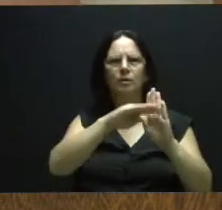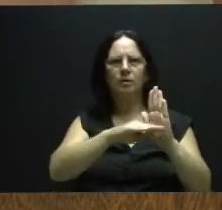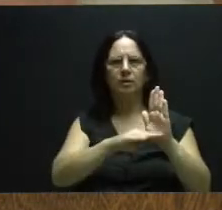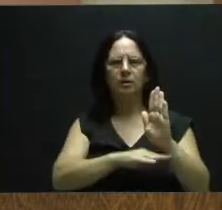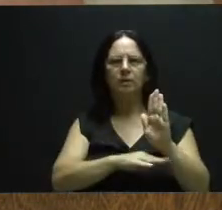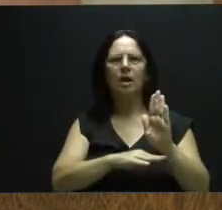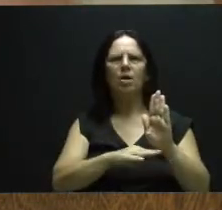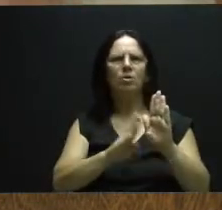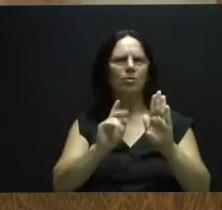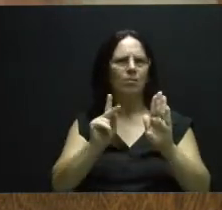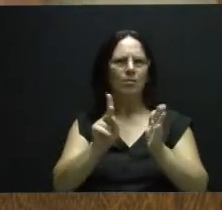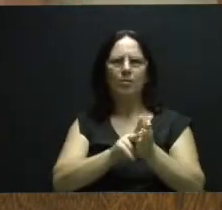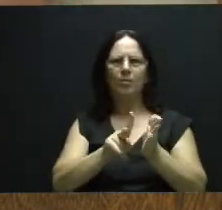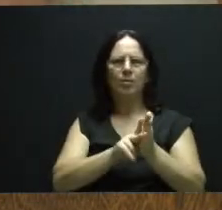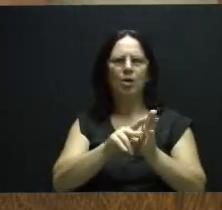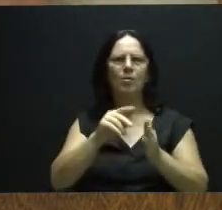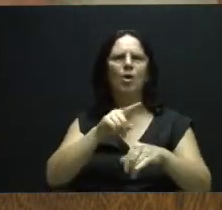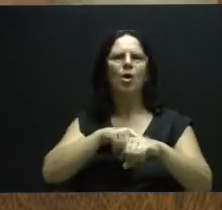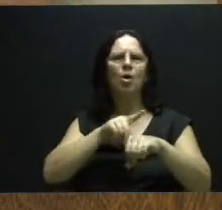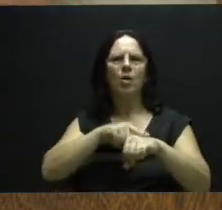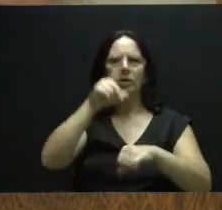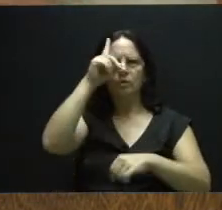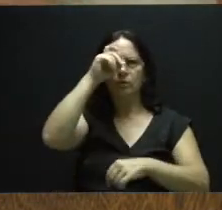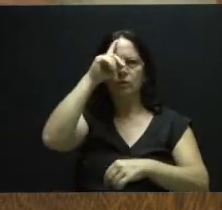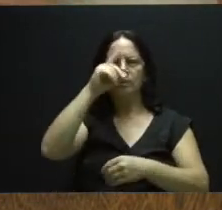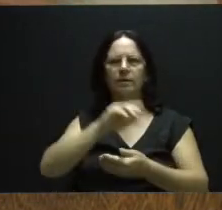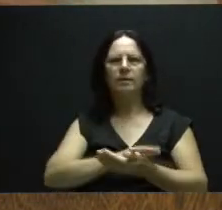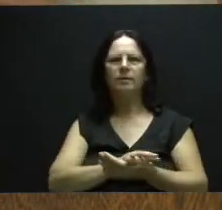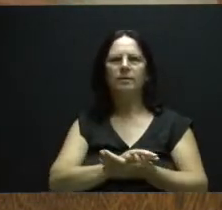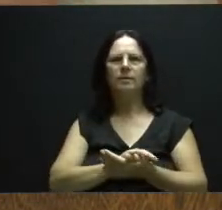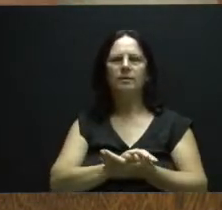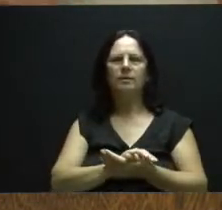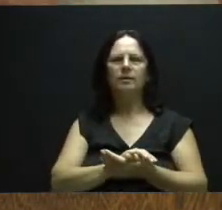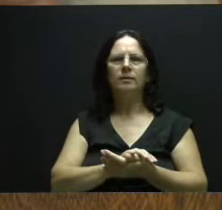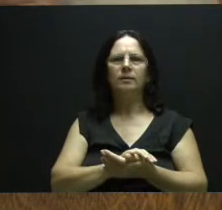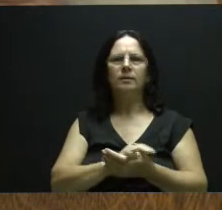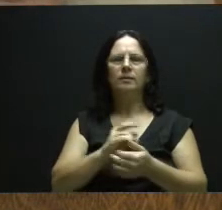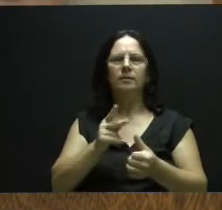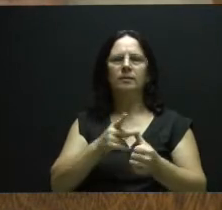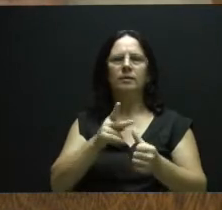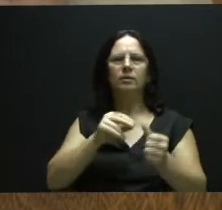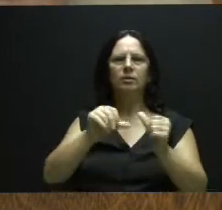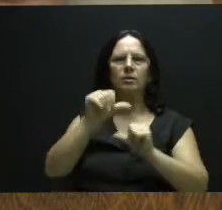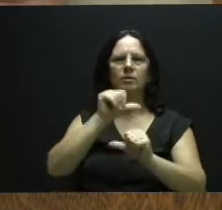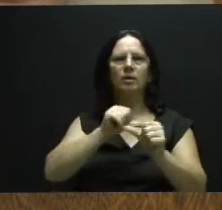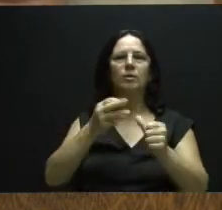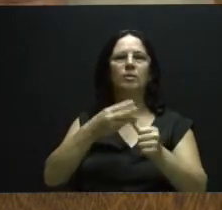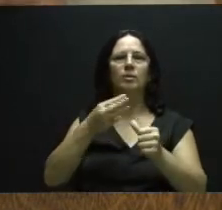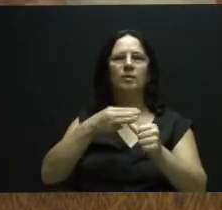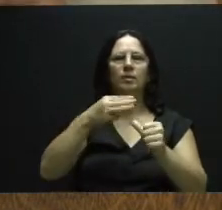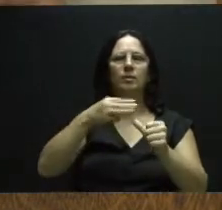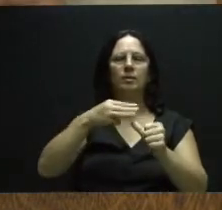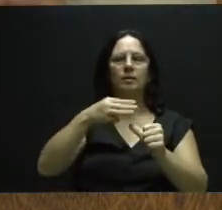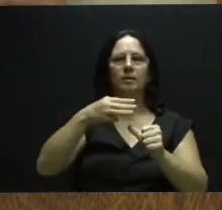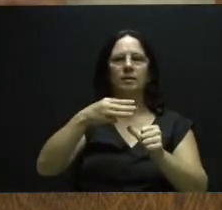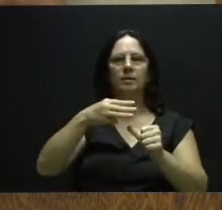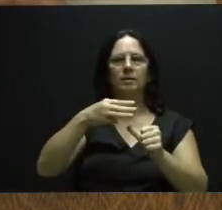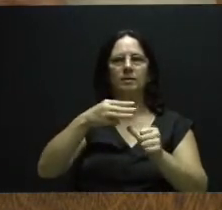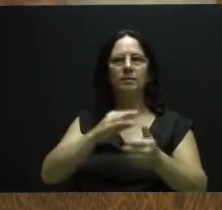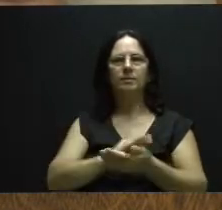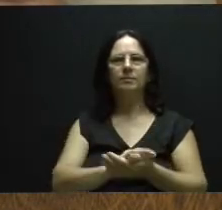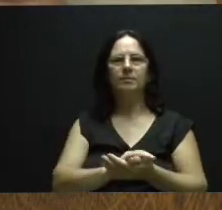direção do hospital a emenda número 2 altera o parágrafo terceiro que passa a vigorar com a seguinte redação